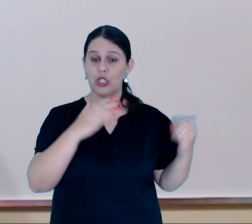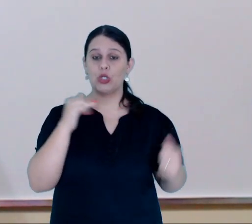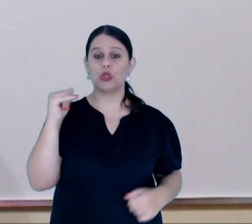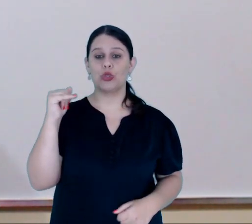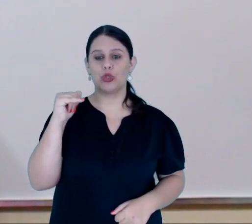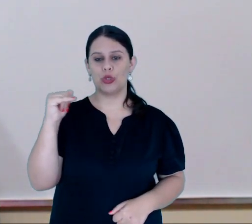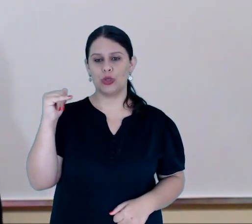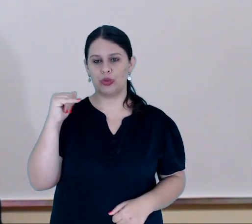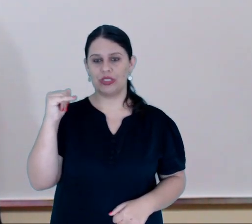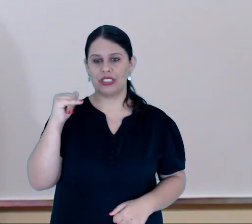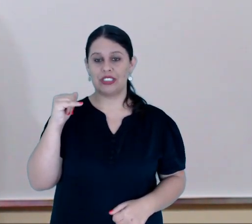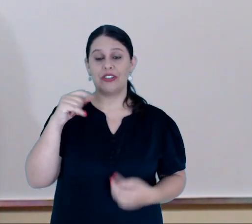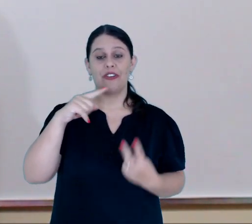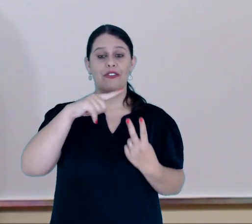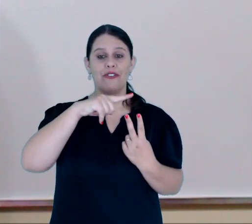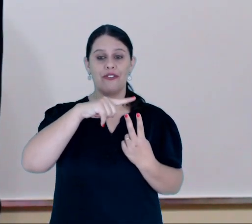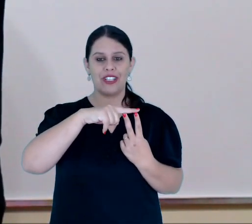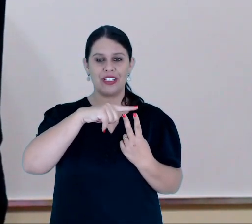fazer isso?